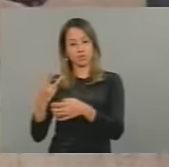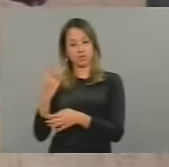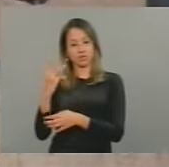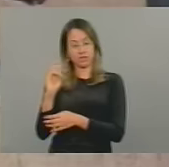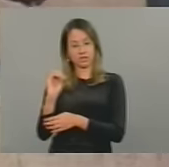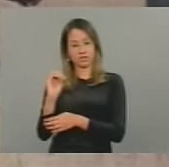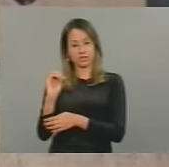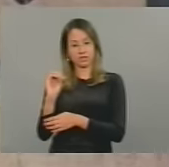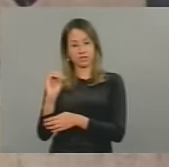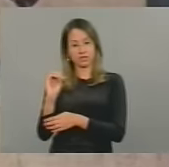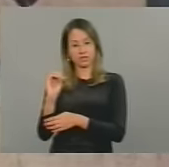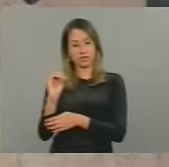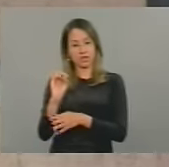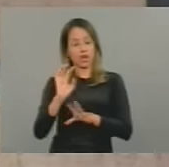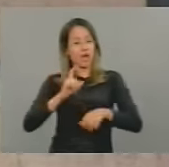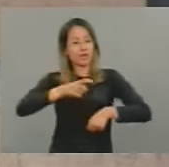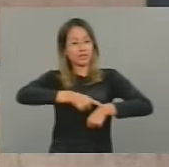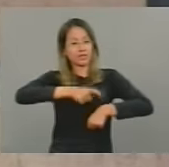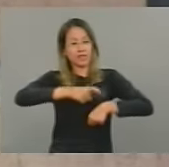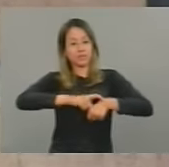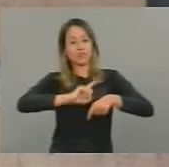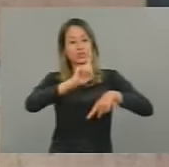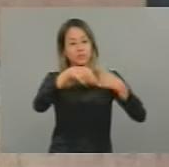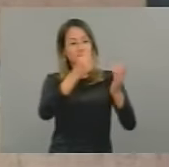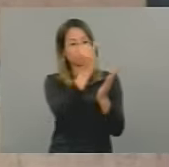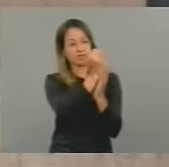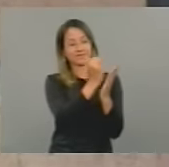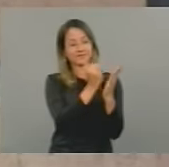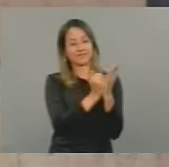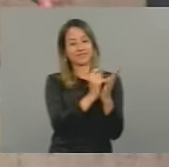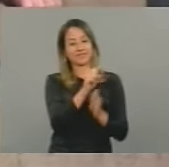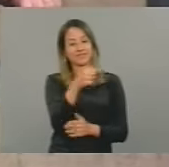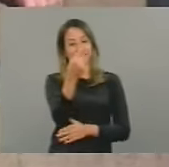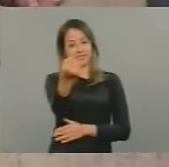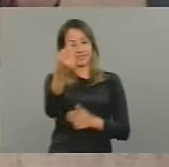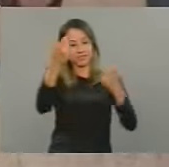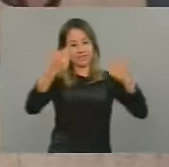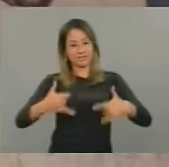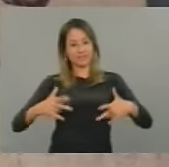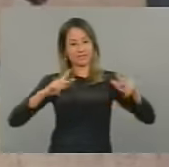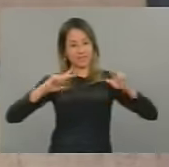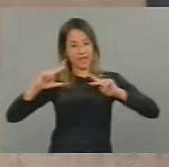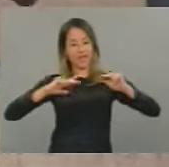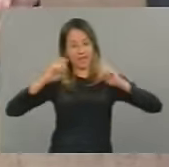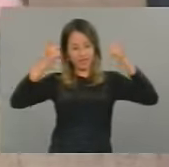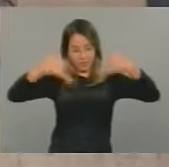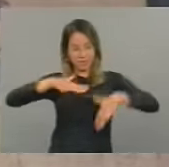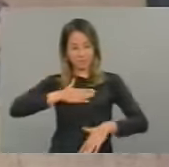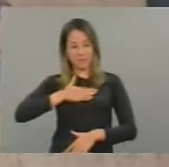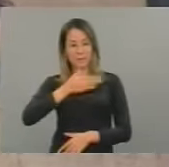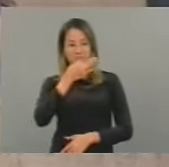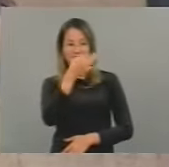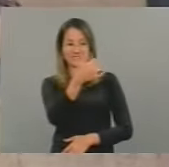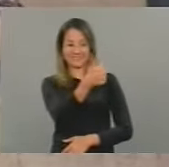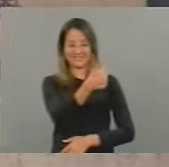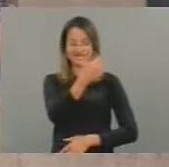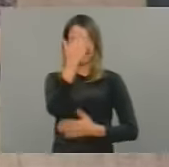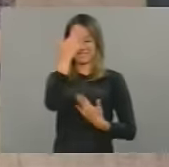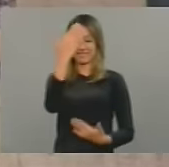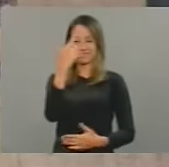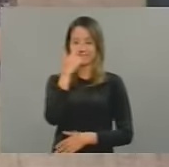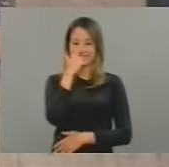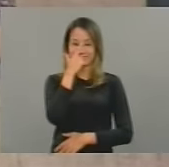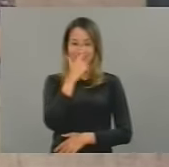não tomar o tempo de Vossa Excelência, que tenho muito carinho, eu estarei inscrita agora nas explicações pessoais, para não tomar o seu tempo. Obrigado, deputado.